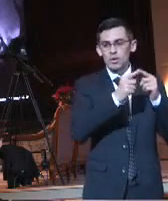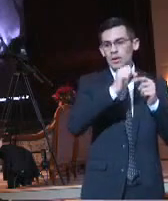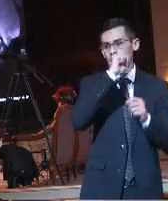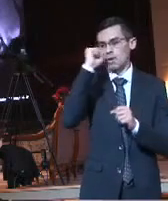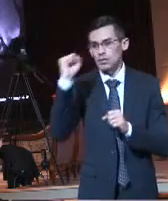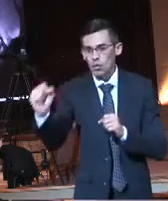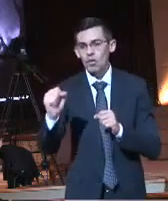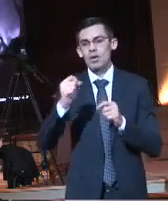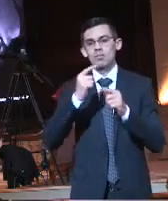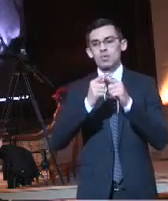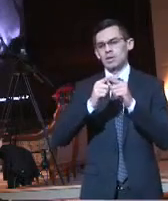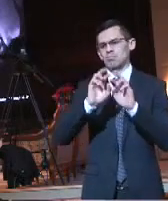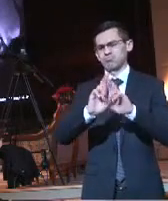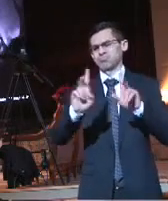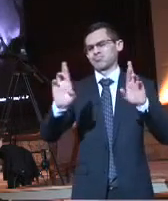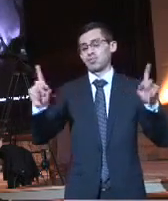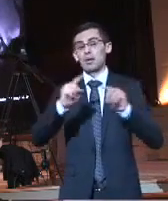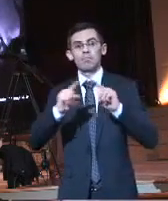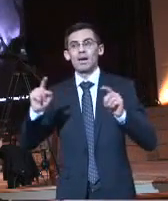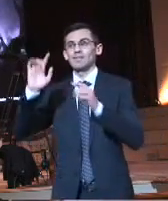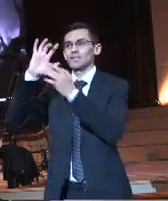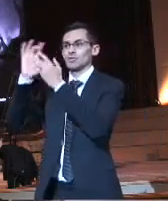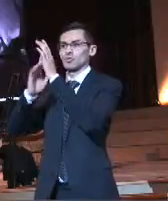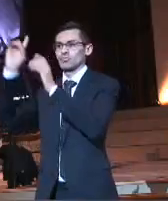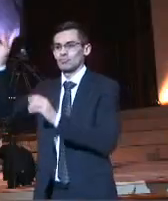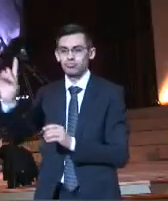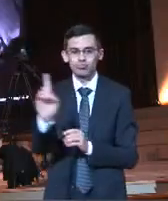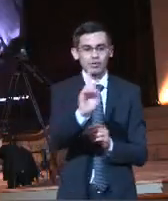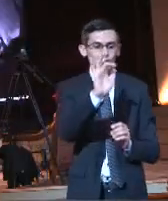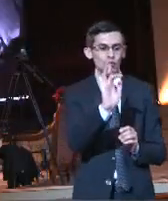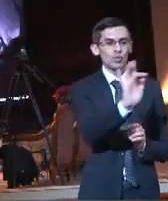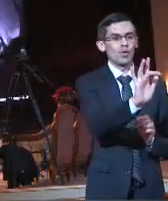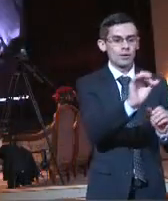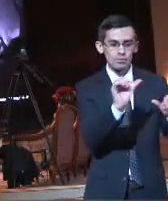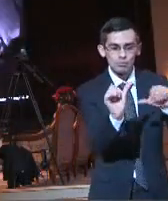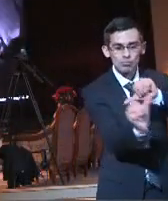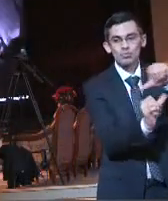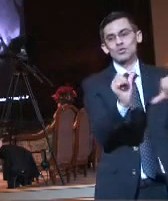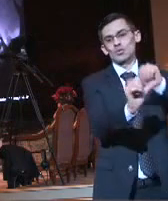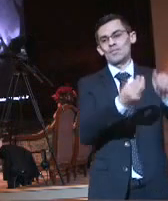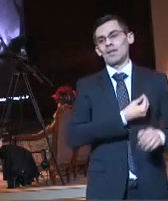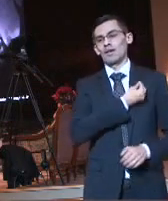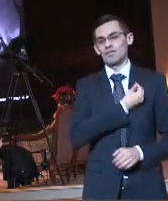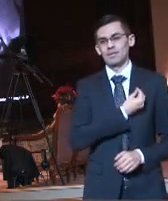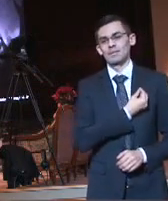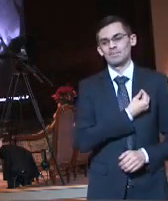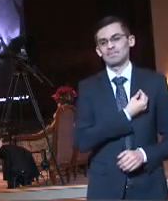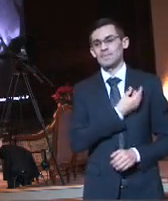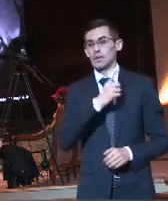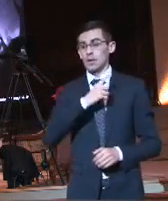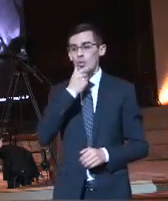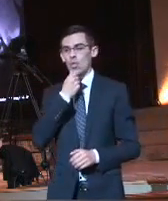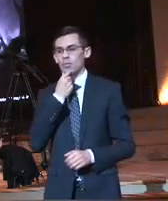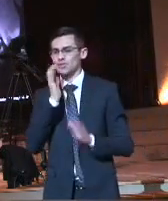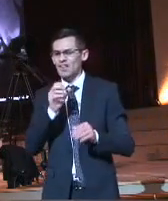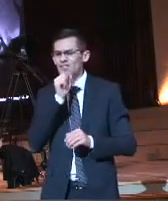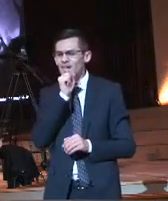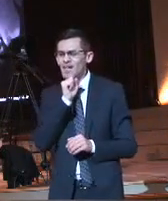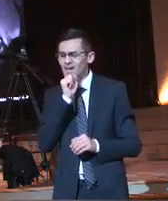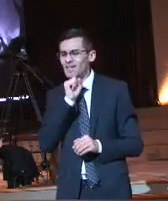o que lá, mesmo assim o Senhor pode entrar na nossa vida e fazer diferença. Tinha um deles já